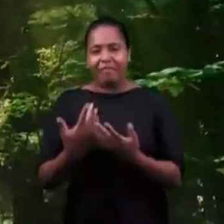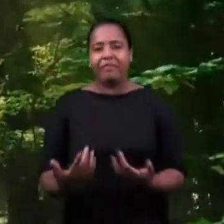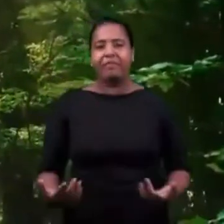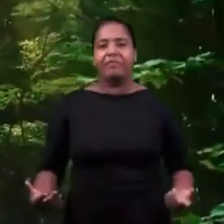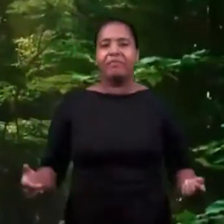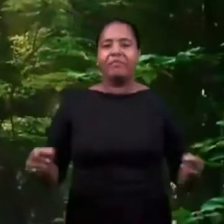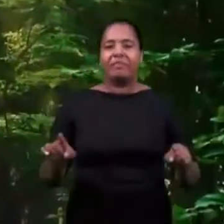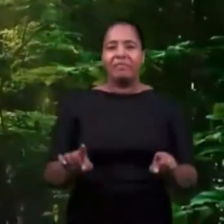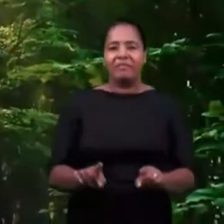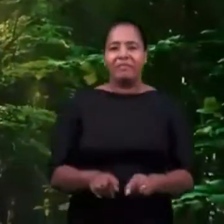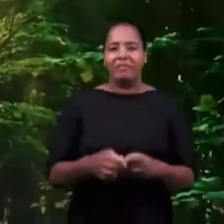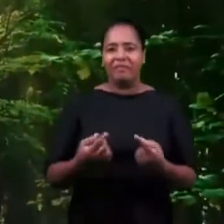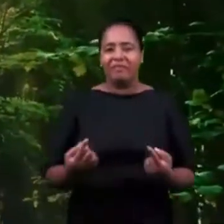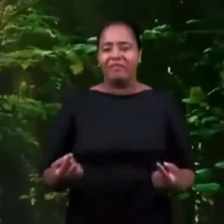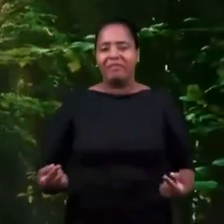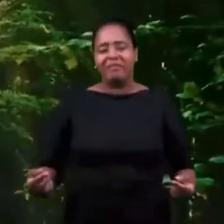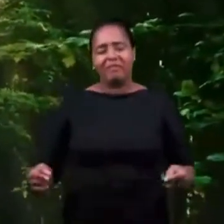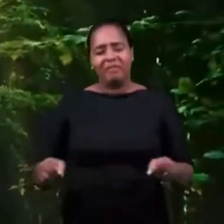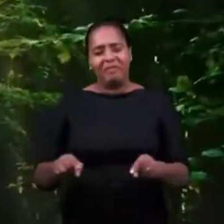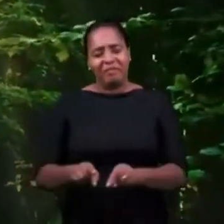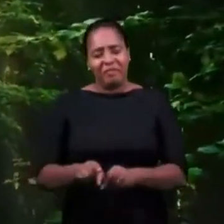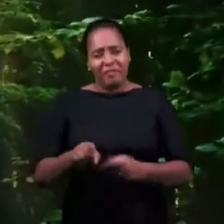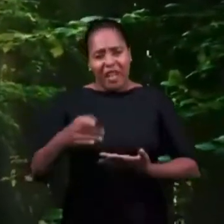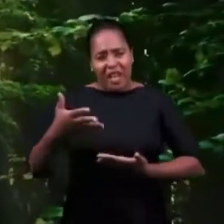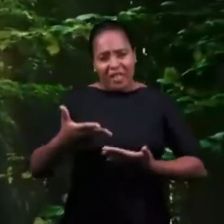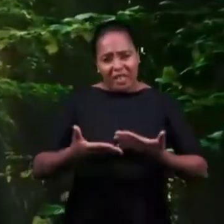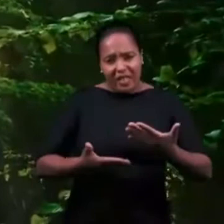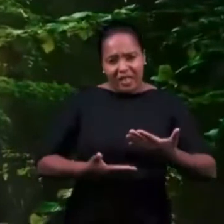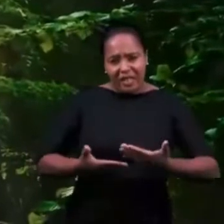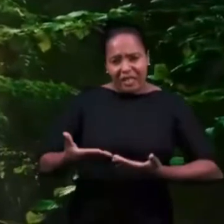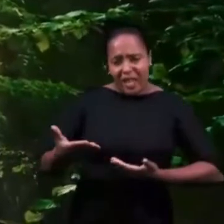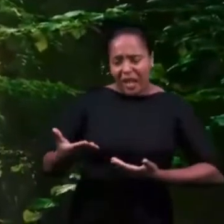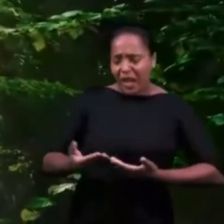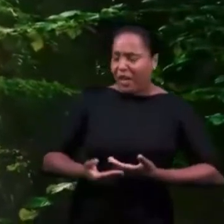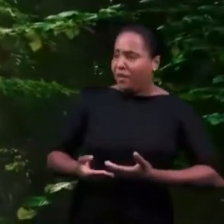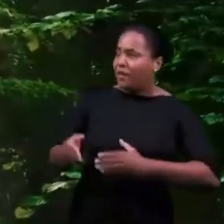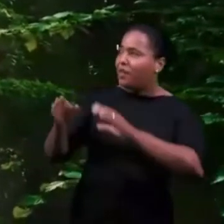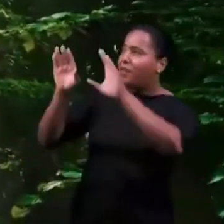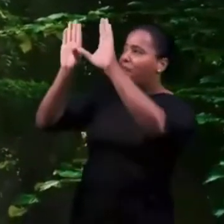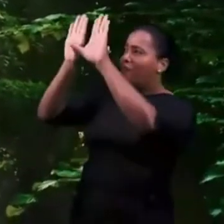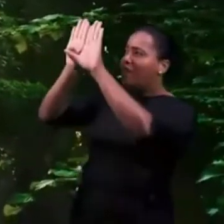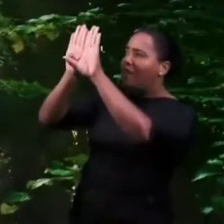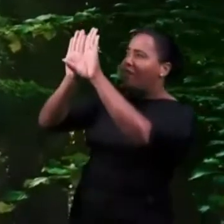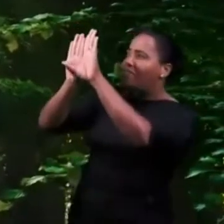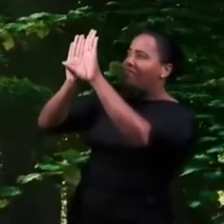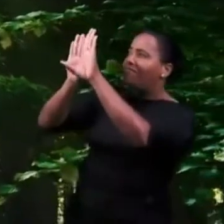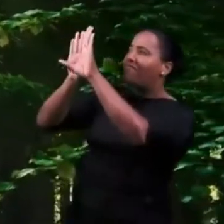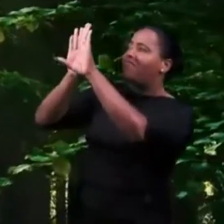Espera vê-lo.